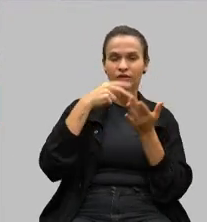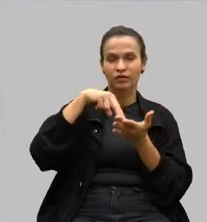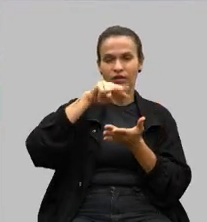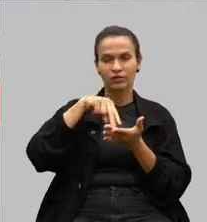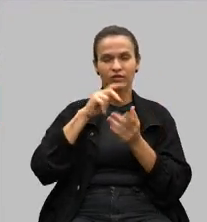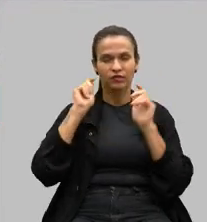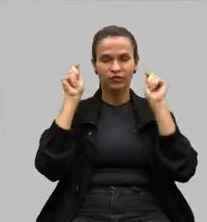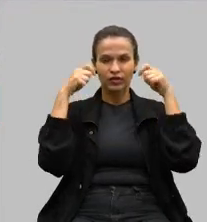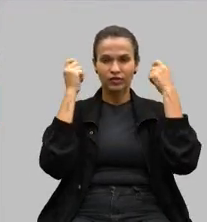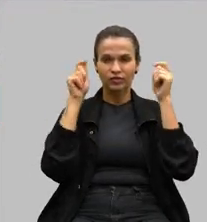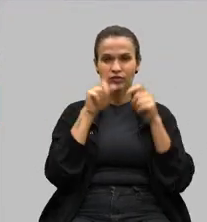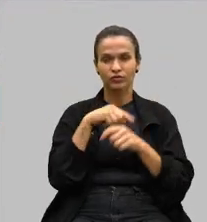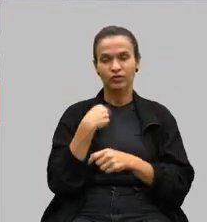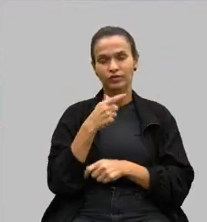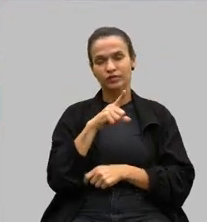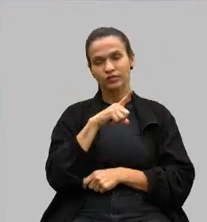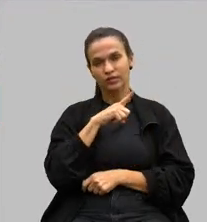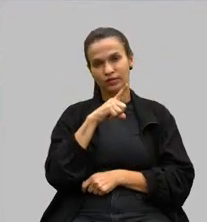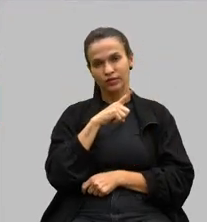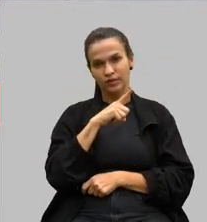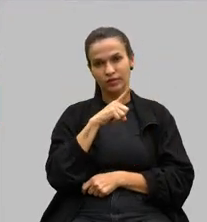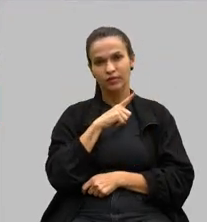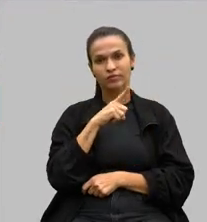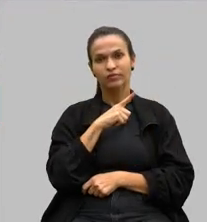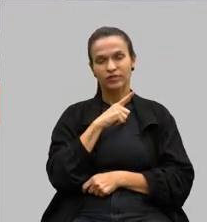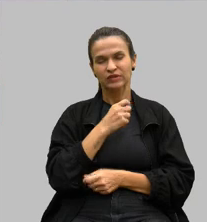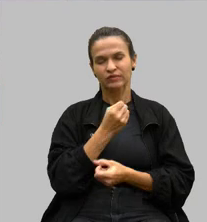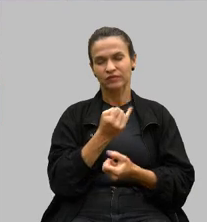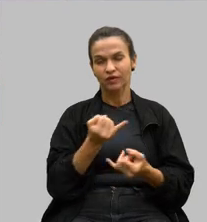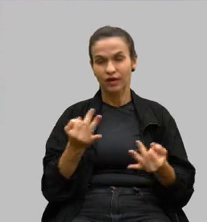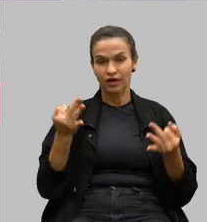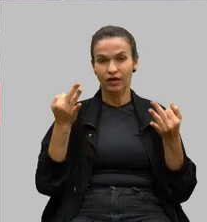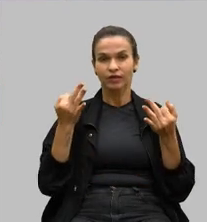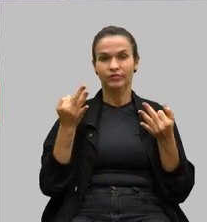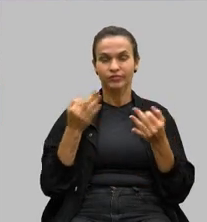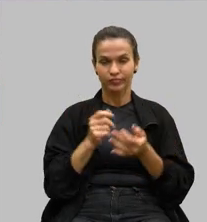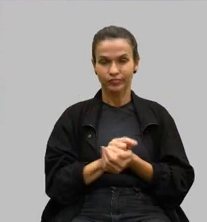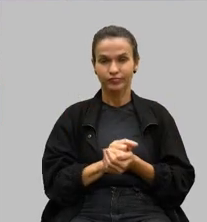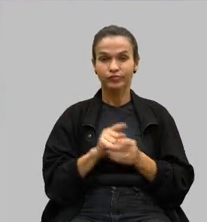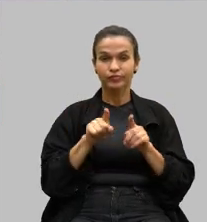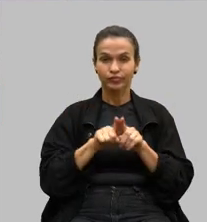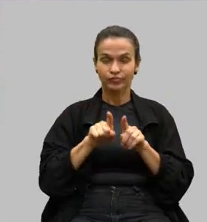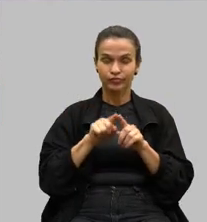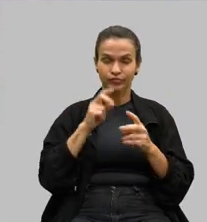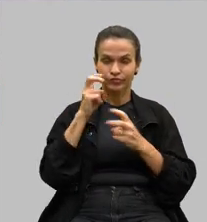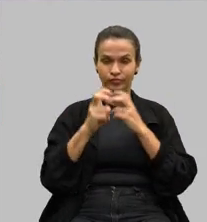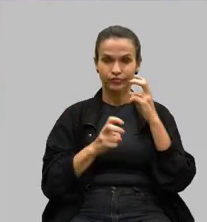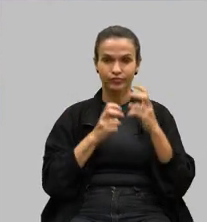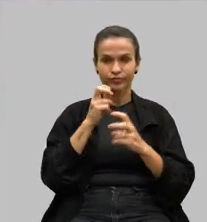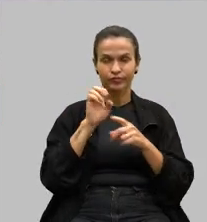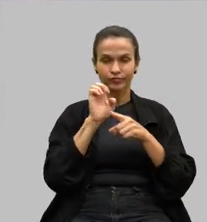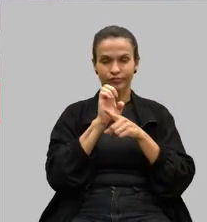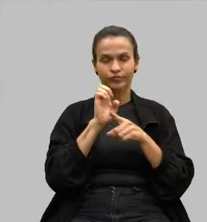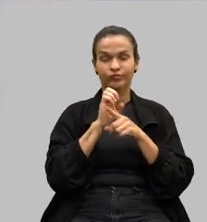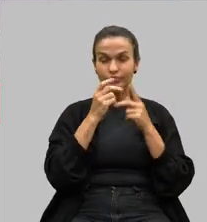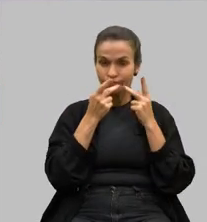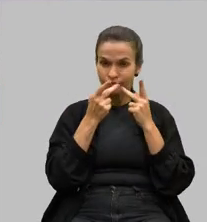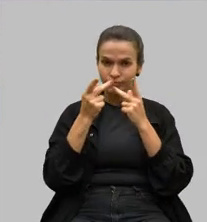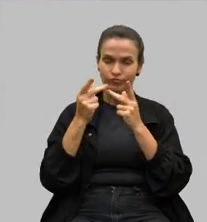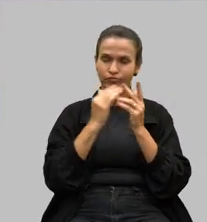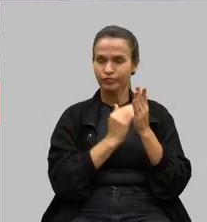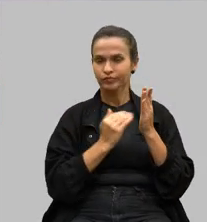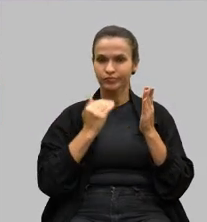que nós temos aí eh centenas eh parques estaduais também a visitação foi muito grande eh